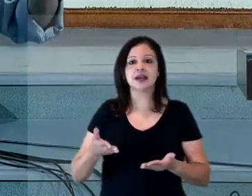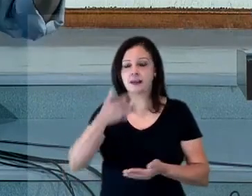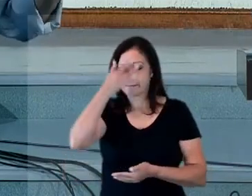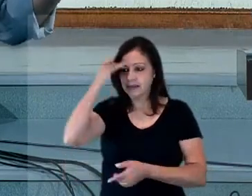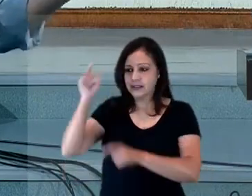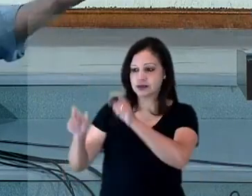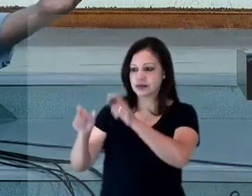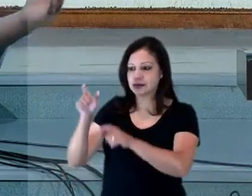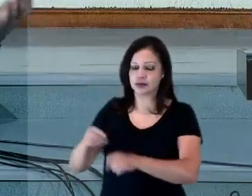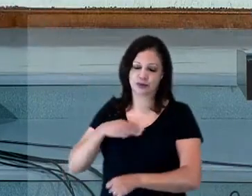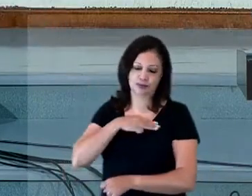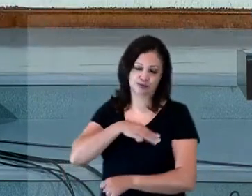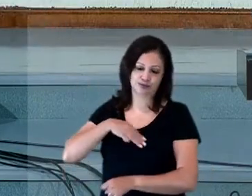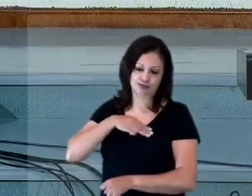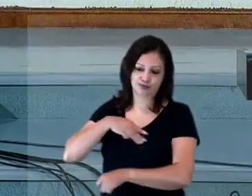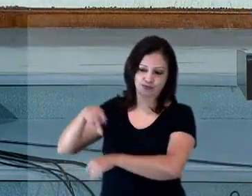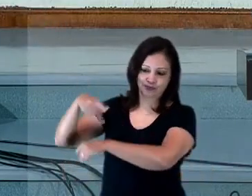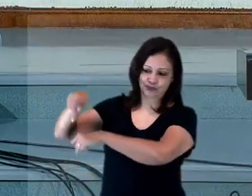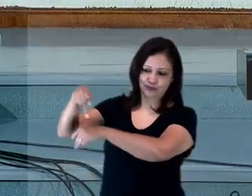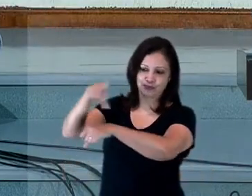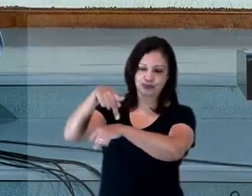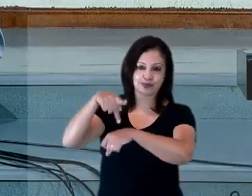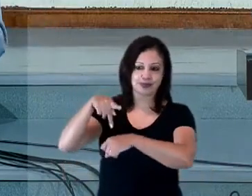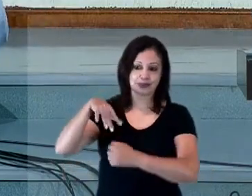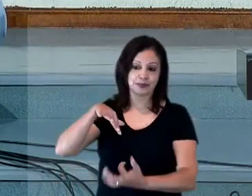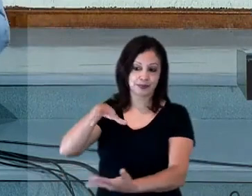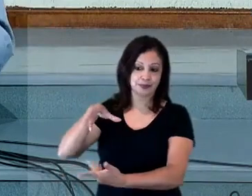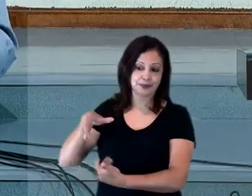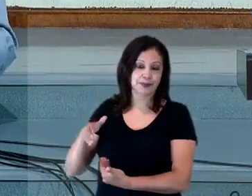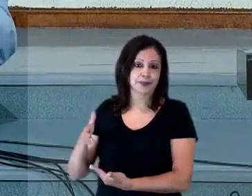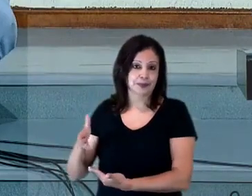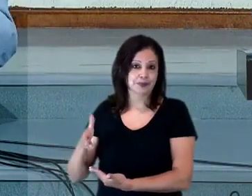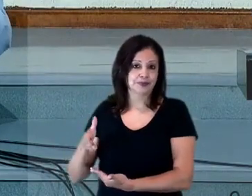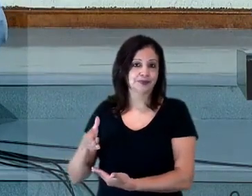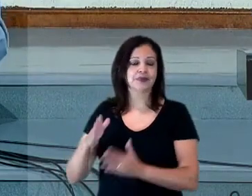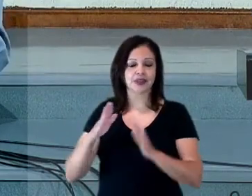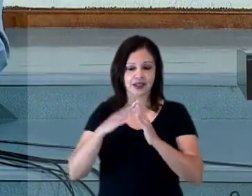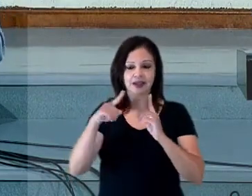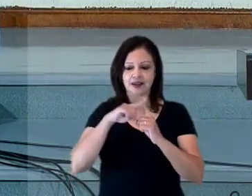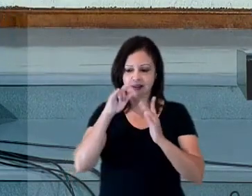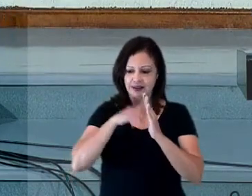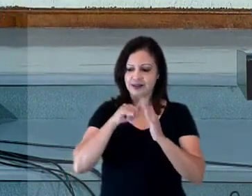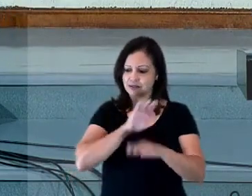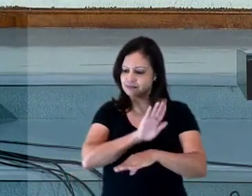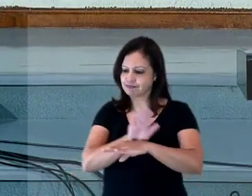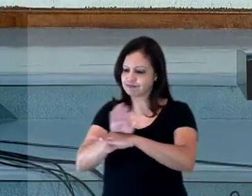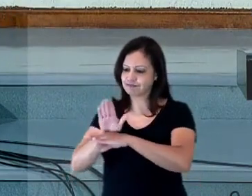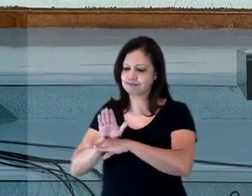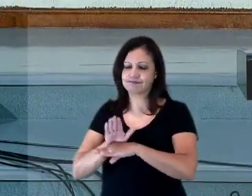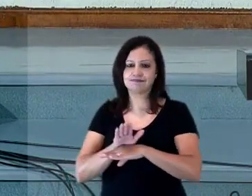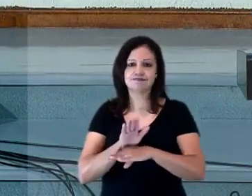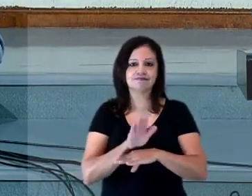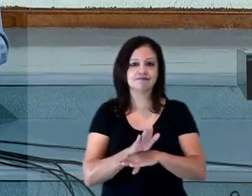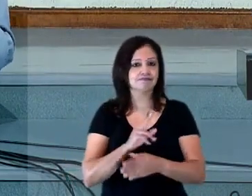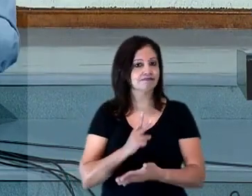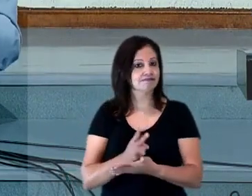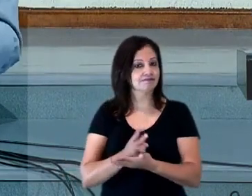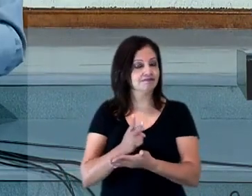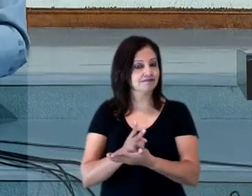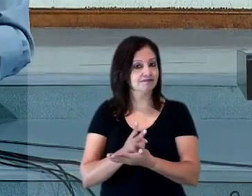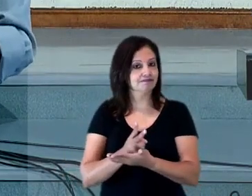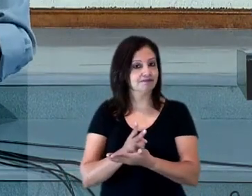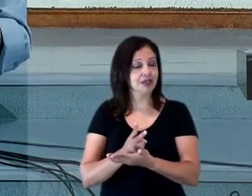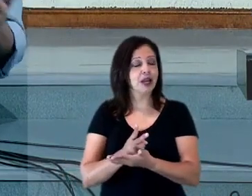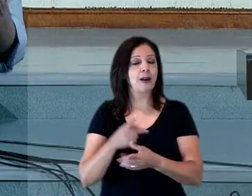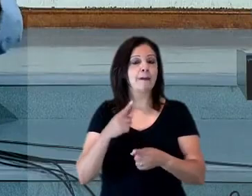os compromissos aqui da nossa comunidade, que são atendidos e são honrados através da sua ajuda. Nesse momento, nós te